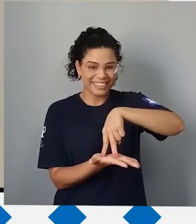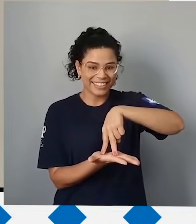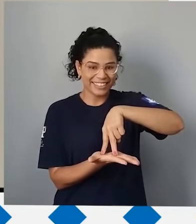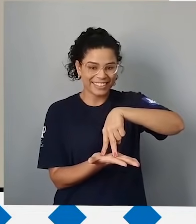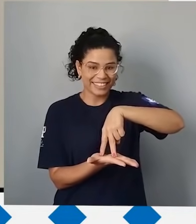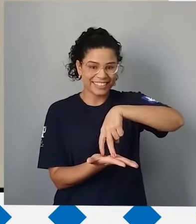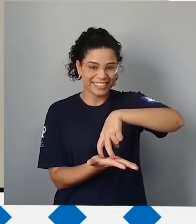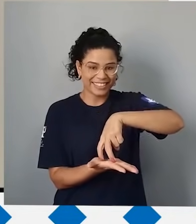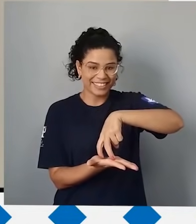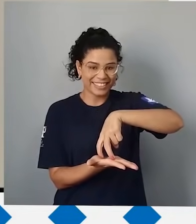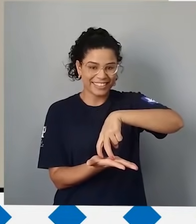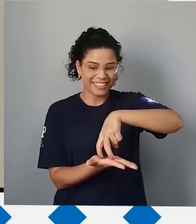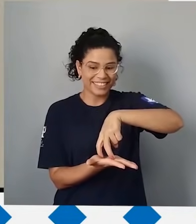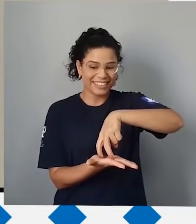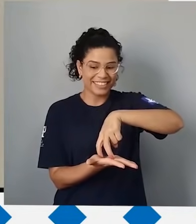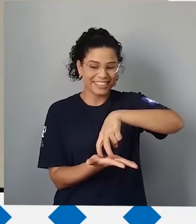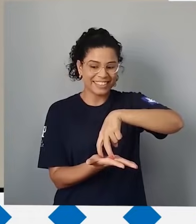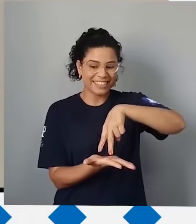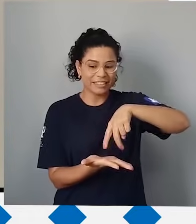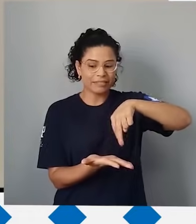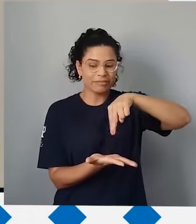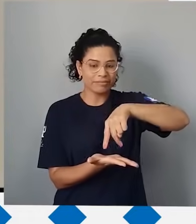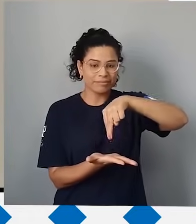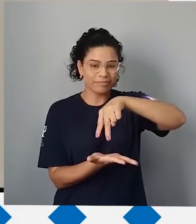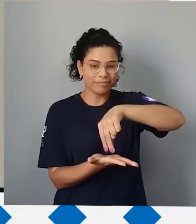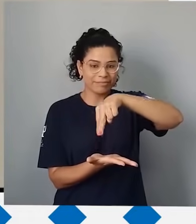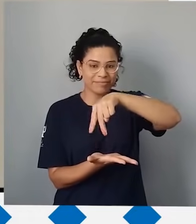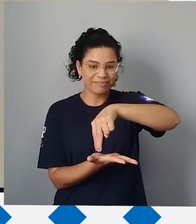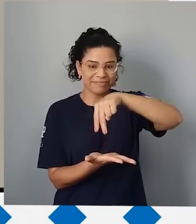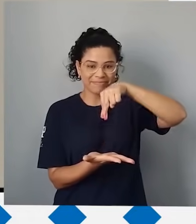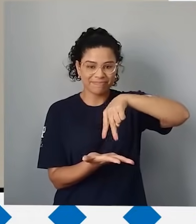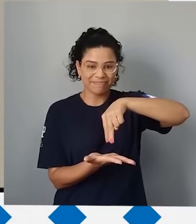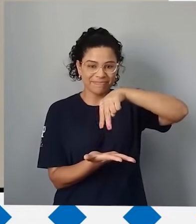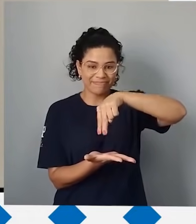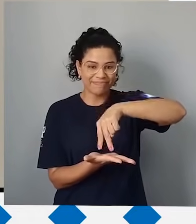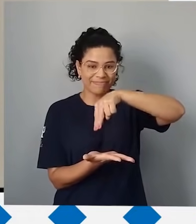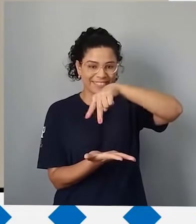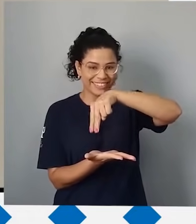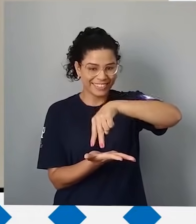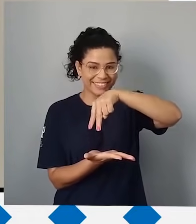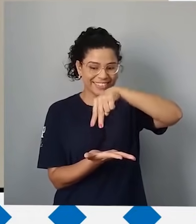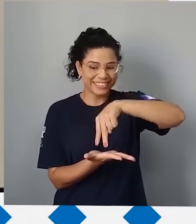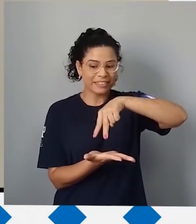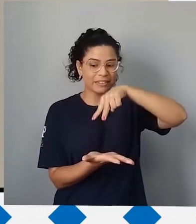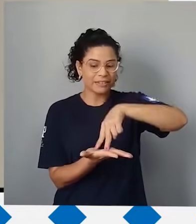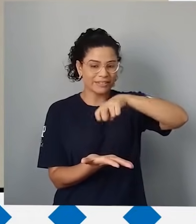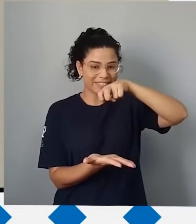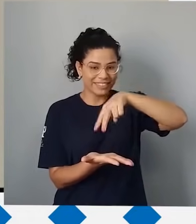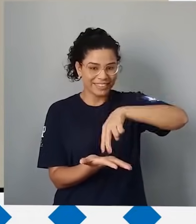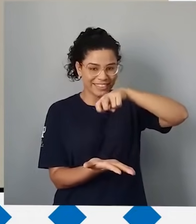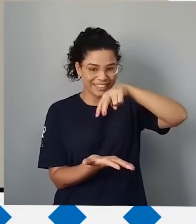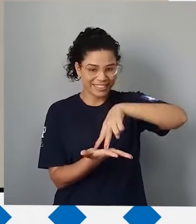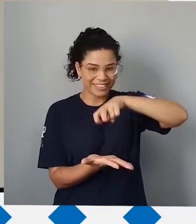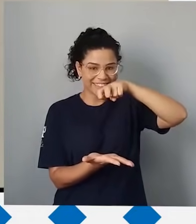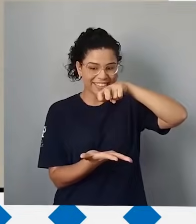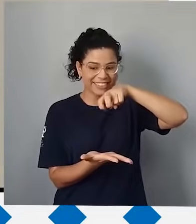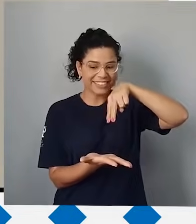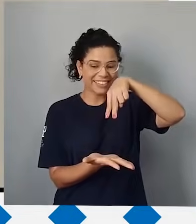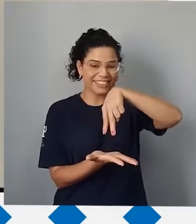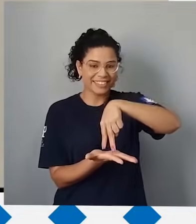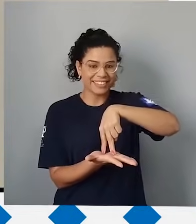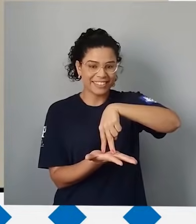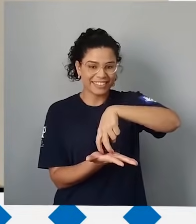ruka, simamaka. Tembeia, tembeia, tembeia. Tembeia, tembeia, tembeia. Ruka, ruka,